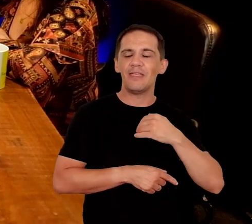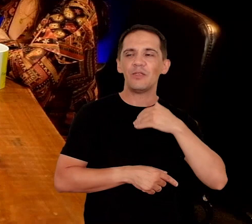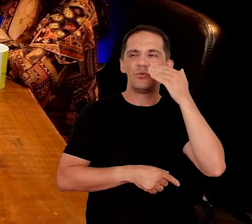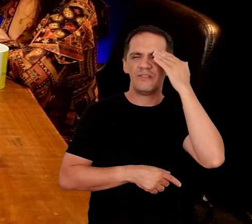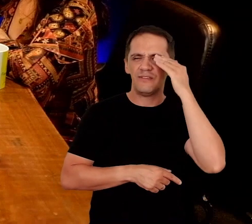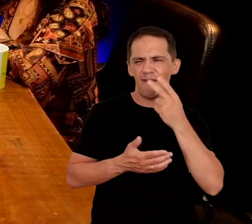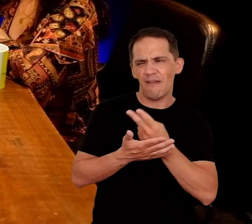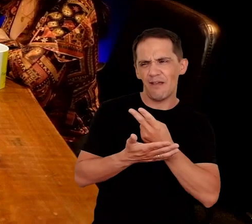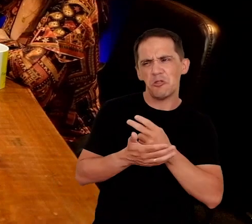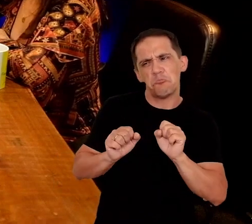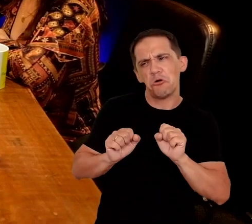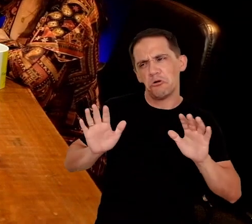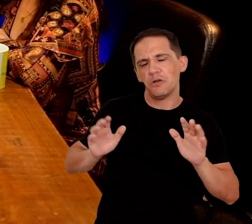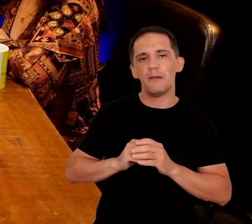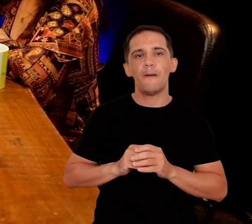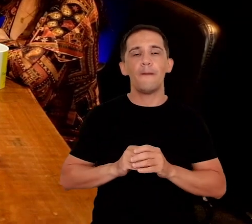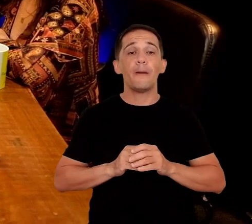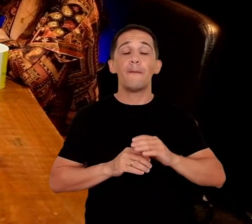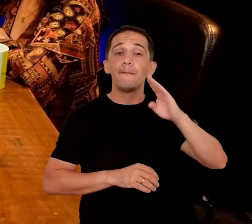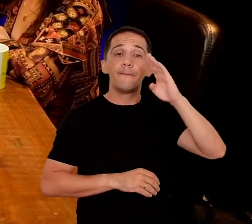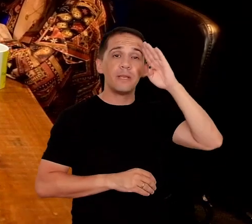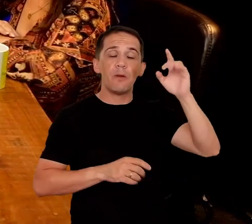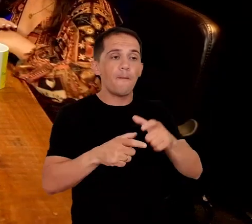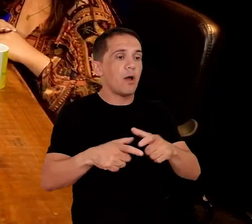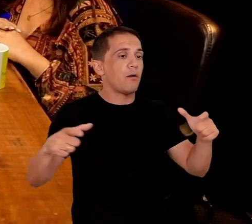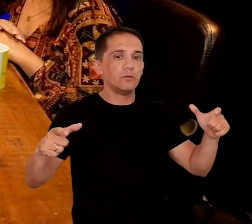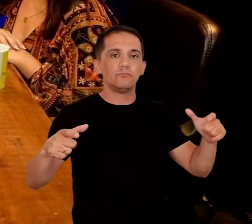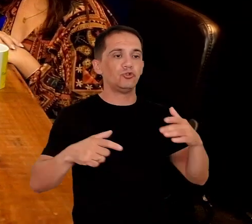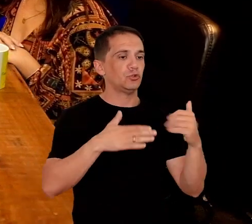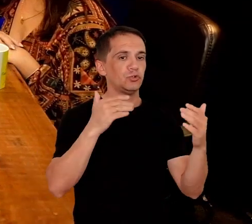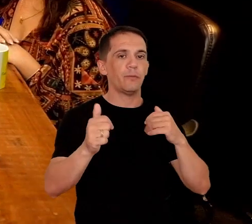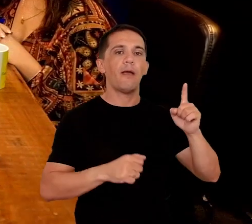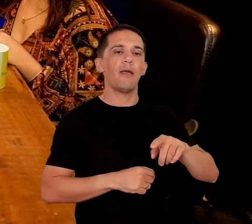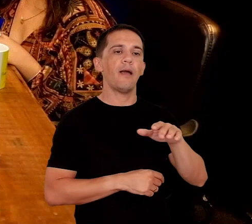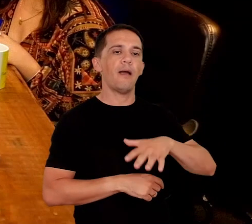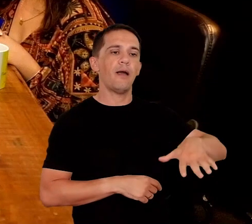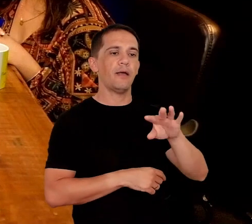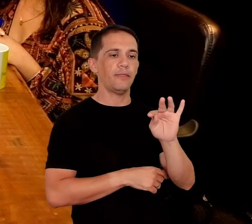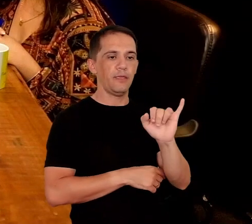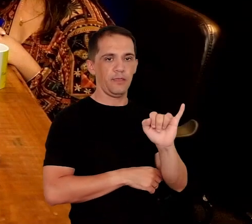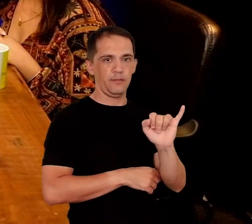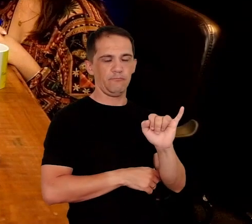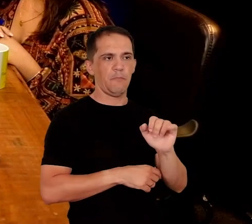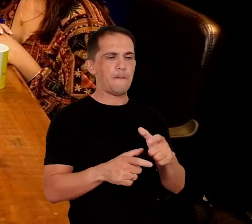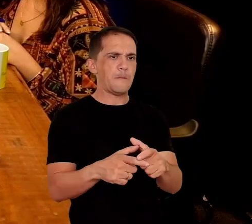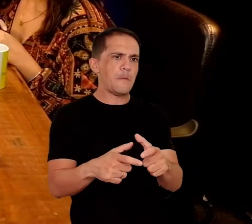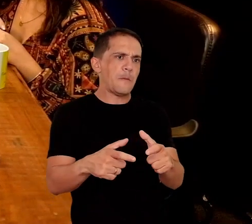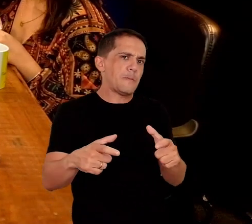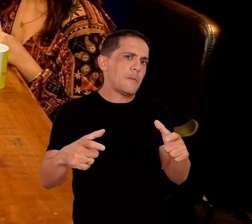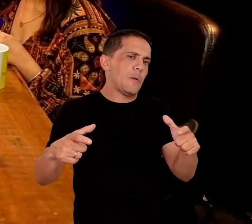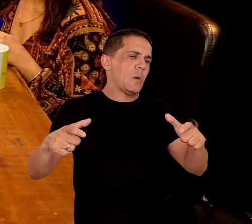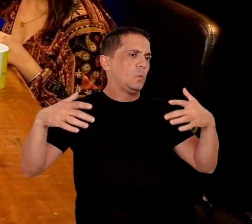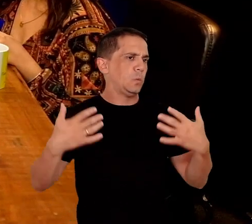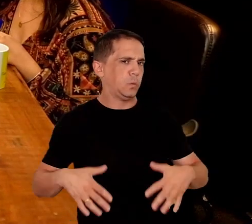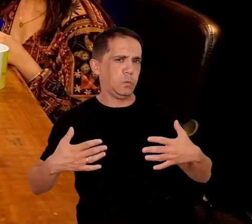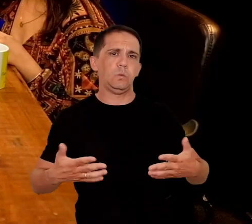que eu me de... expressei mal, né? Não, acho que talvez eu tenha entendido errado, né? Mas é o carro-chefe, o que a gente mais atua mesmo é na área de TI, Na né? área de TI. Que é o Entendi. que